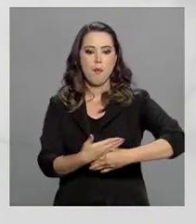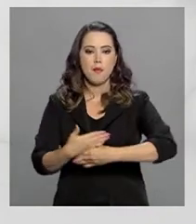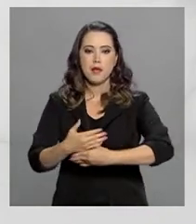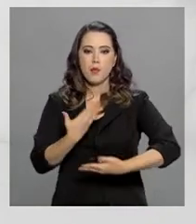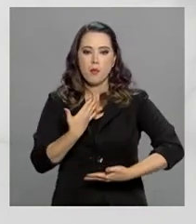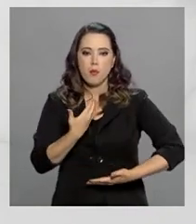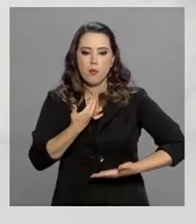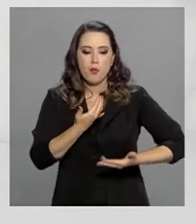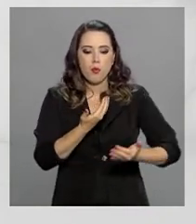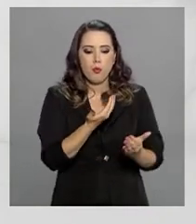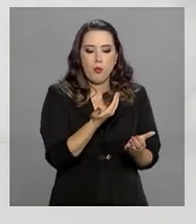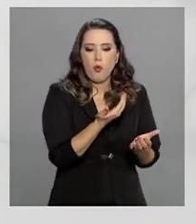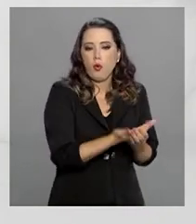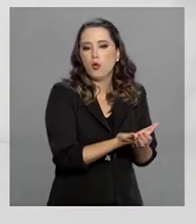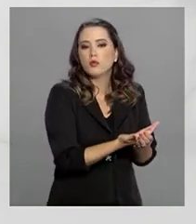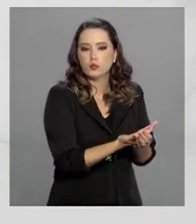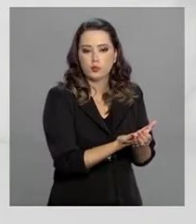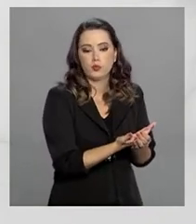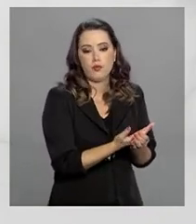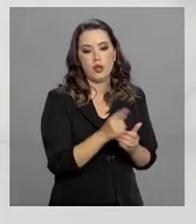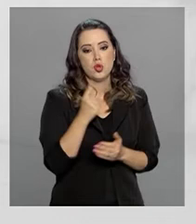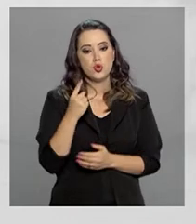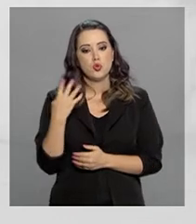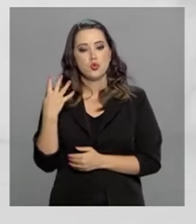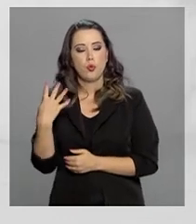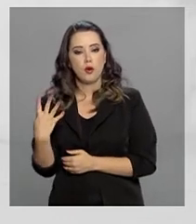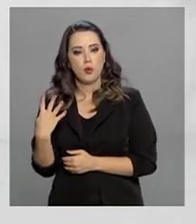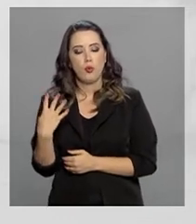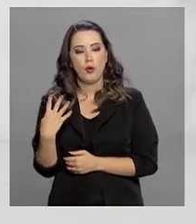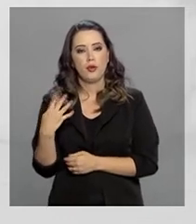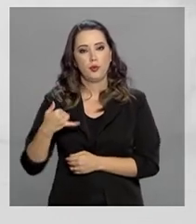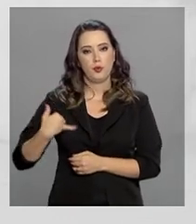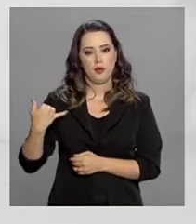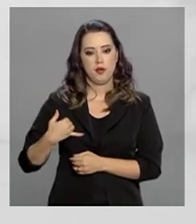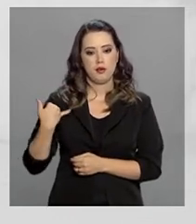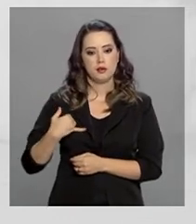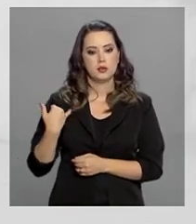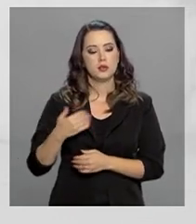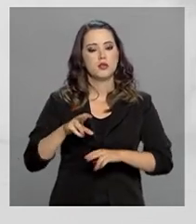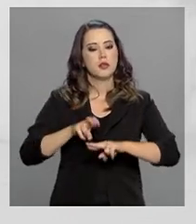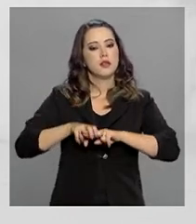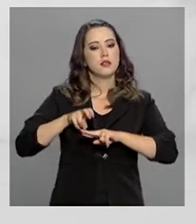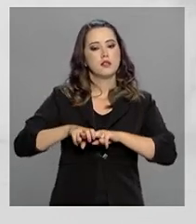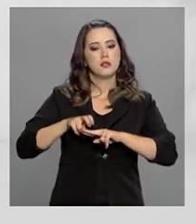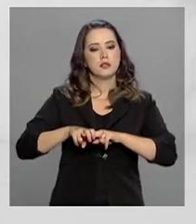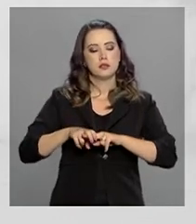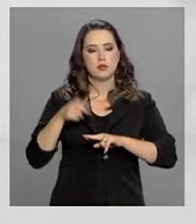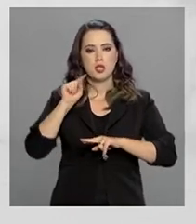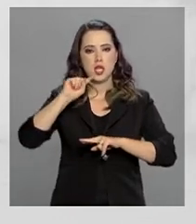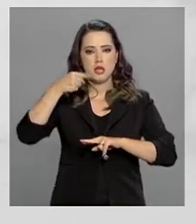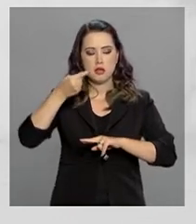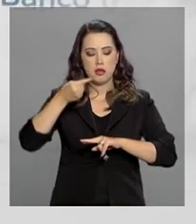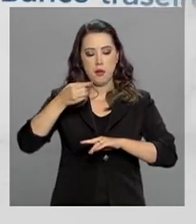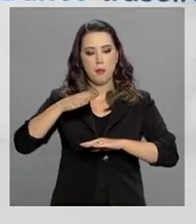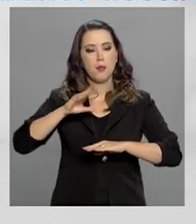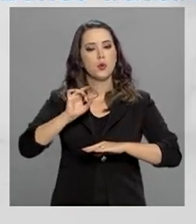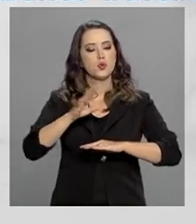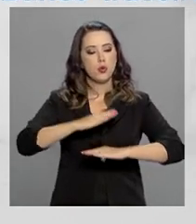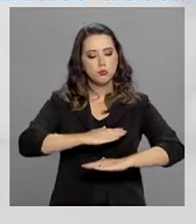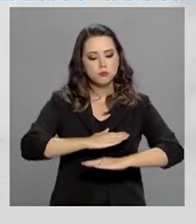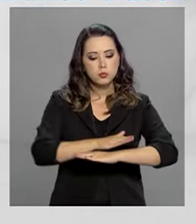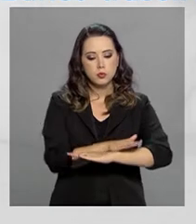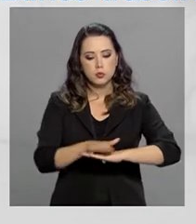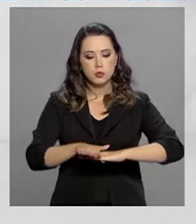a 4 anos a cadeirinha de 4 a 7 anos e meio assentos de elevação de 7 anos e